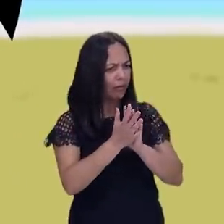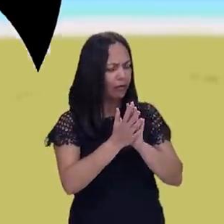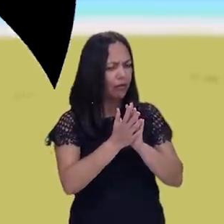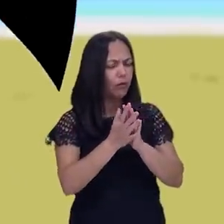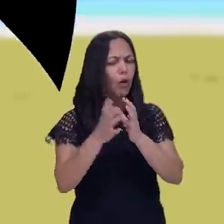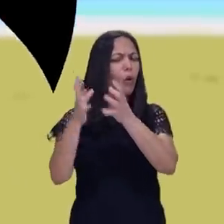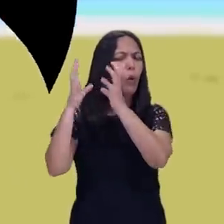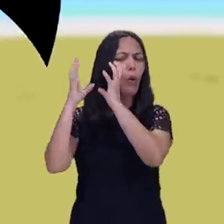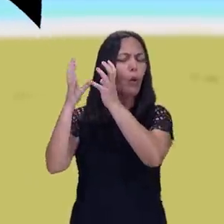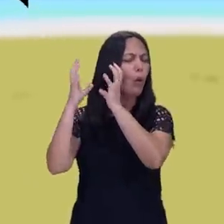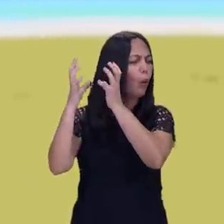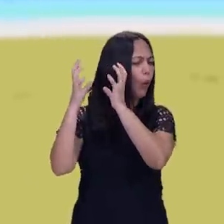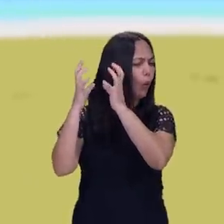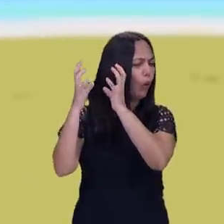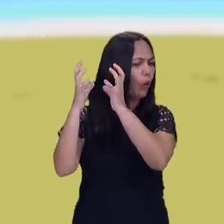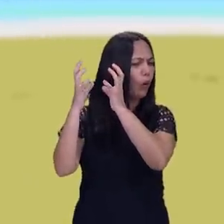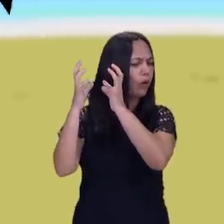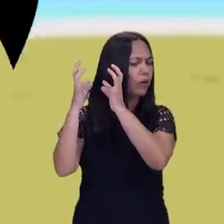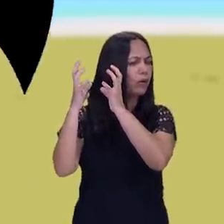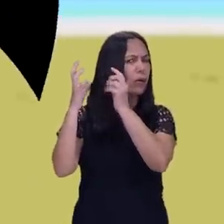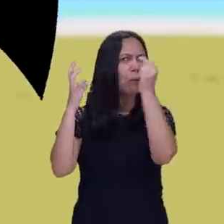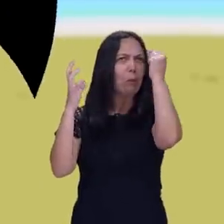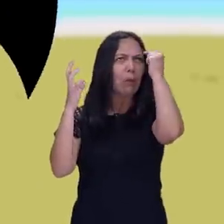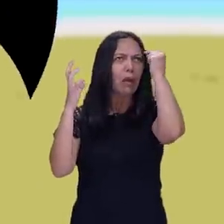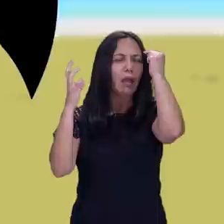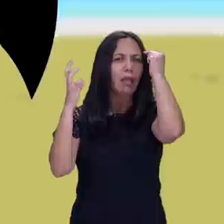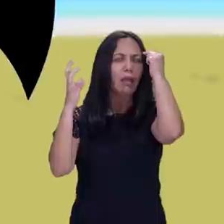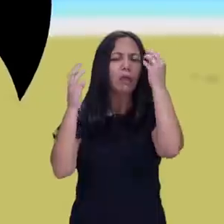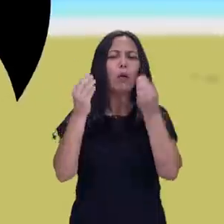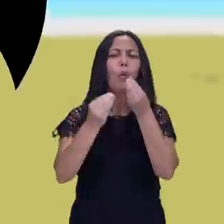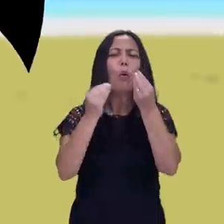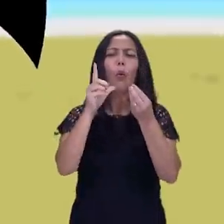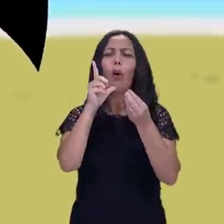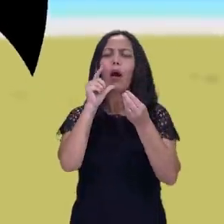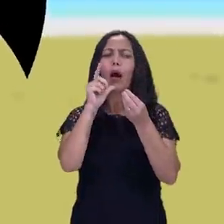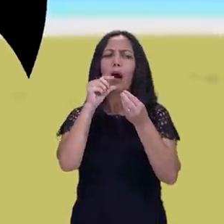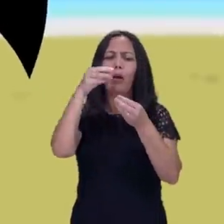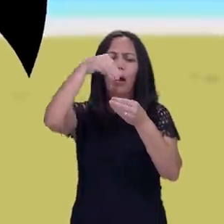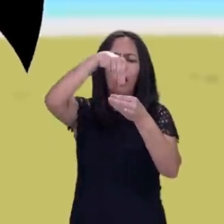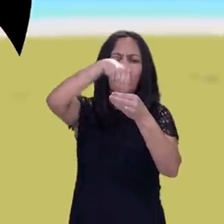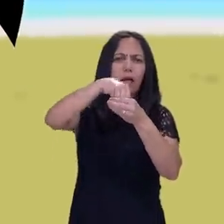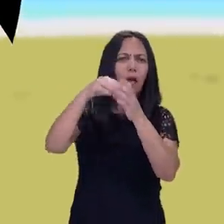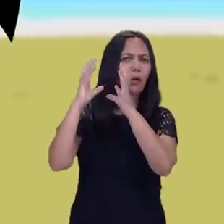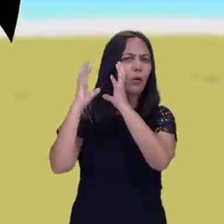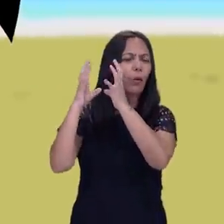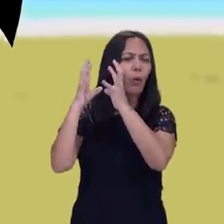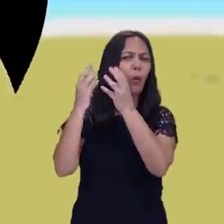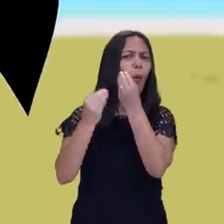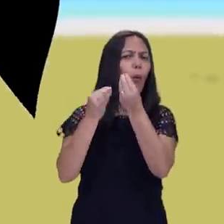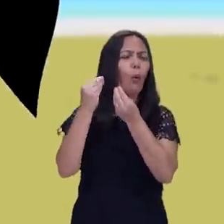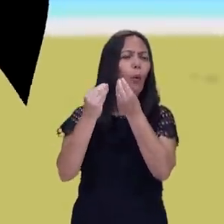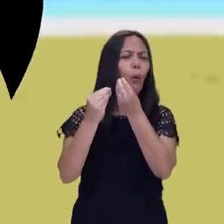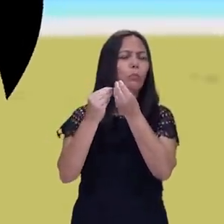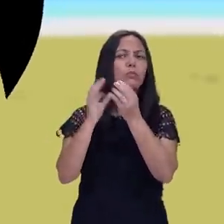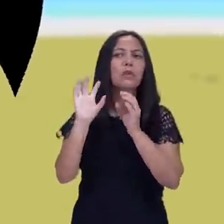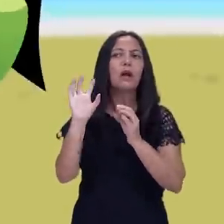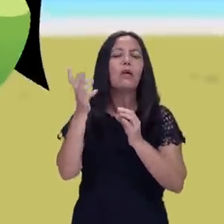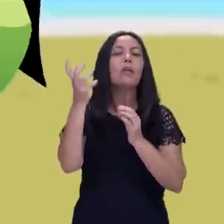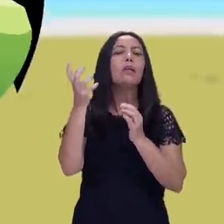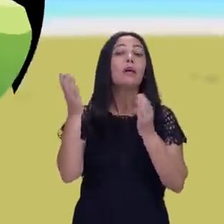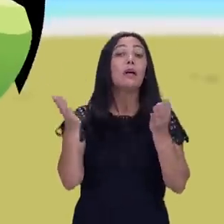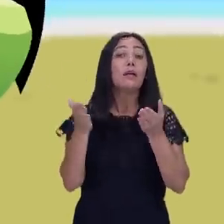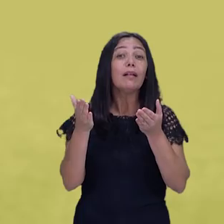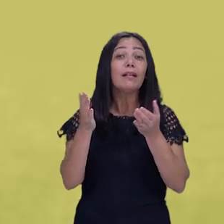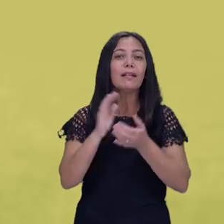que o coco... pensando bem, como será que a água de coco foi parar aí dentro? O que tá